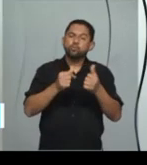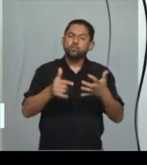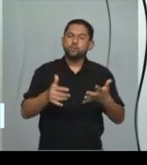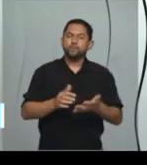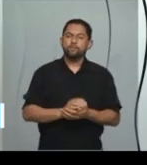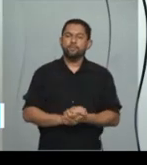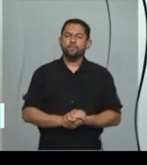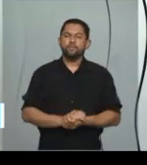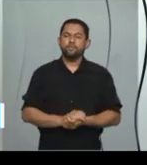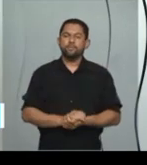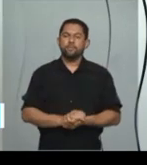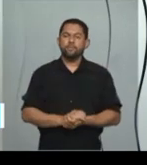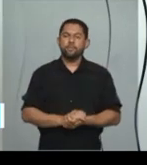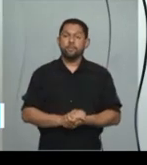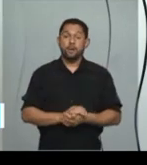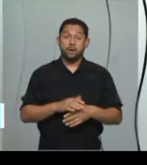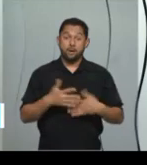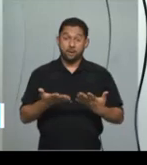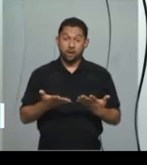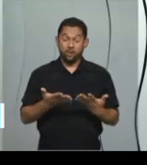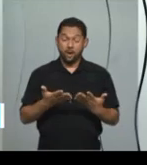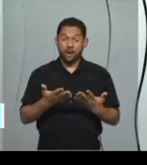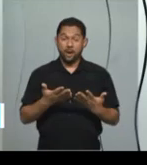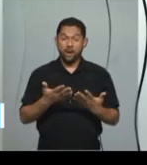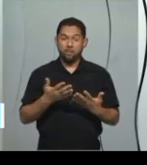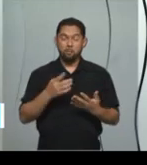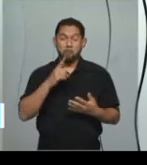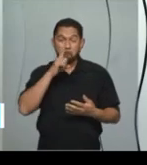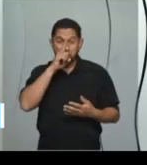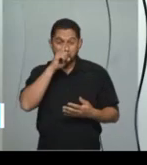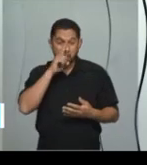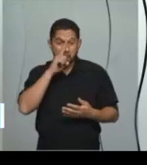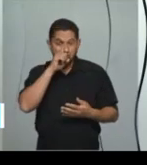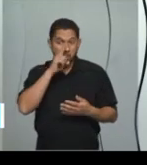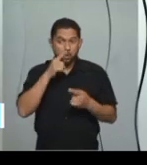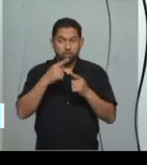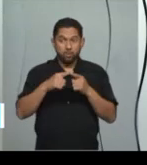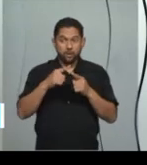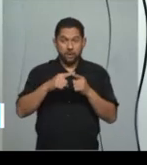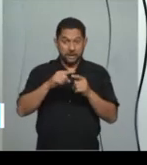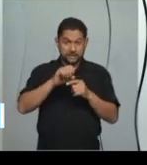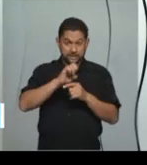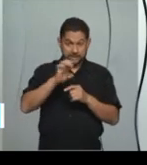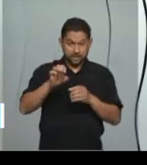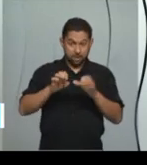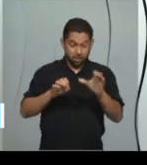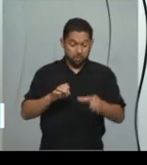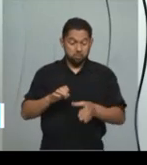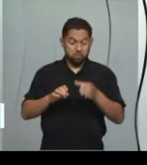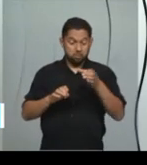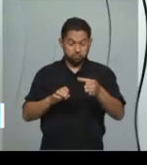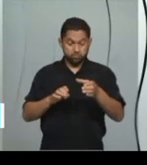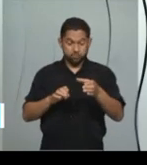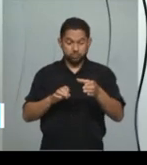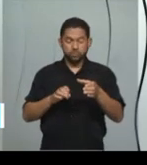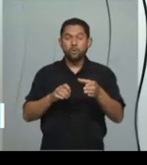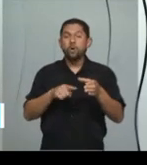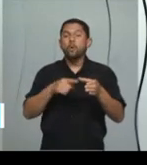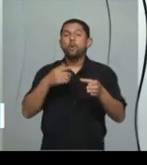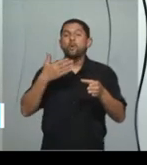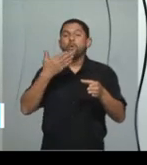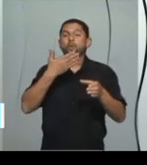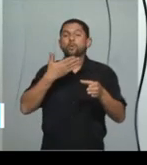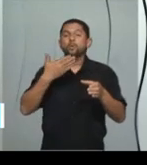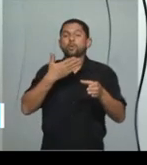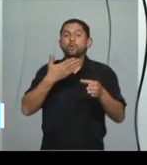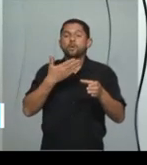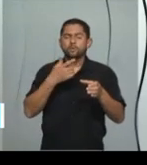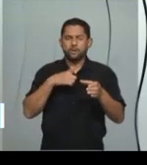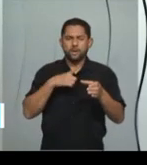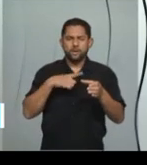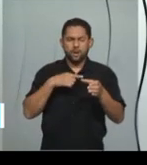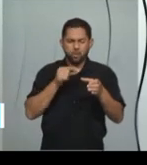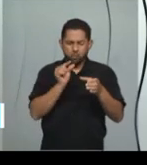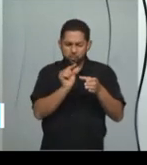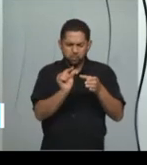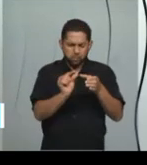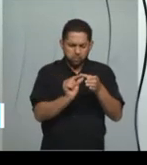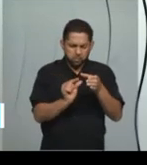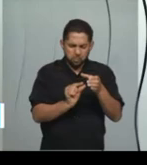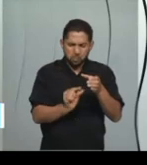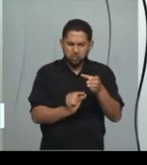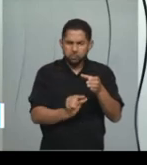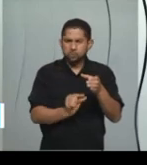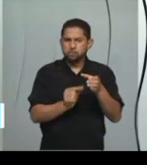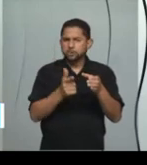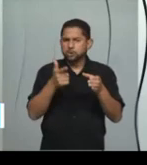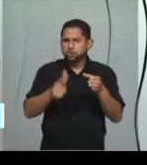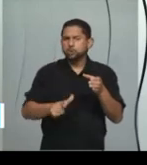esse sistema é extremamente instável. Se você mexer nesse recipiente, o açúcar vai se cristalizar no final do copo